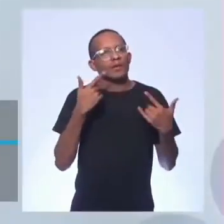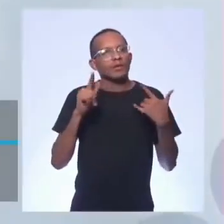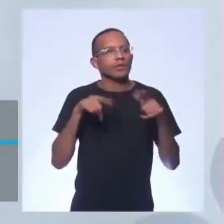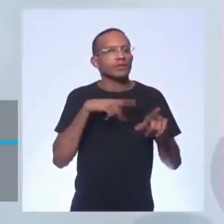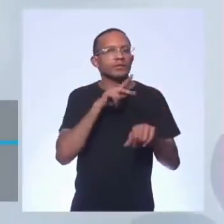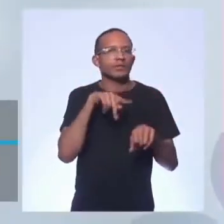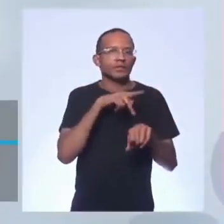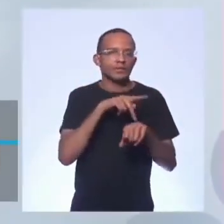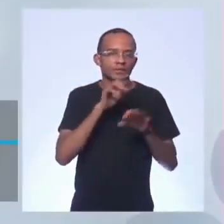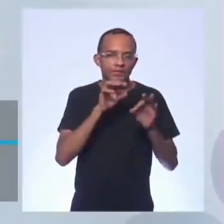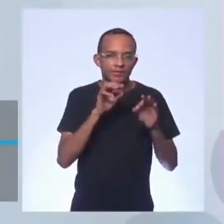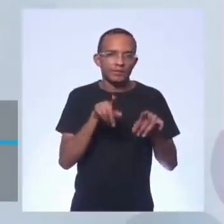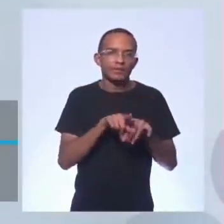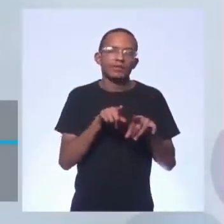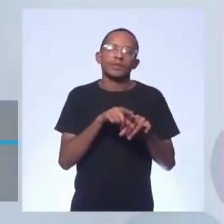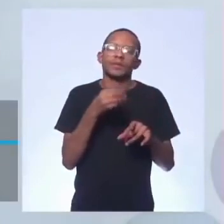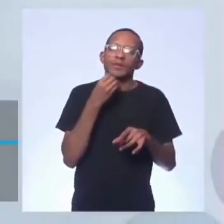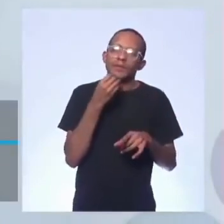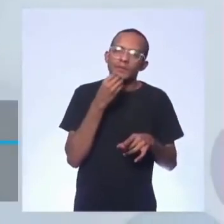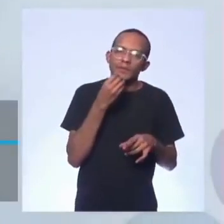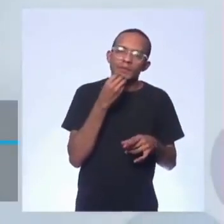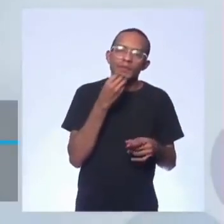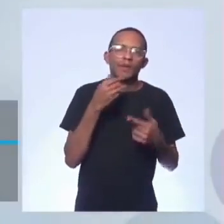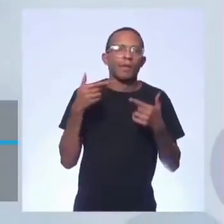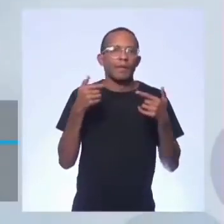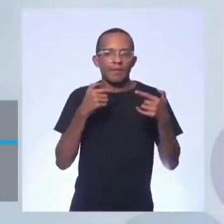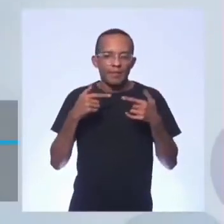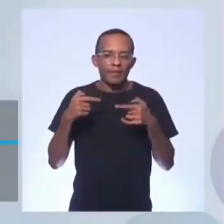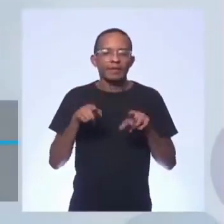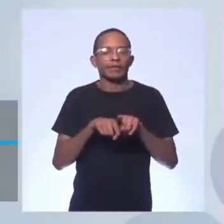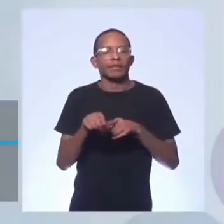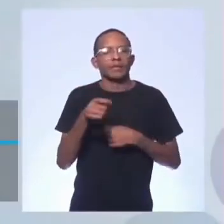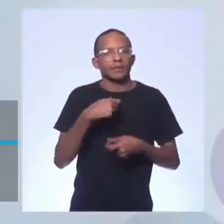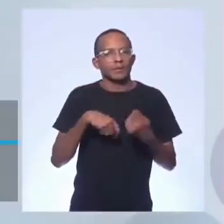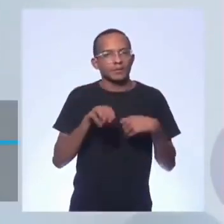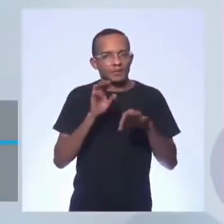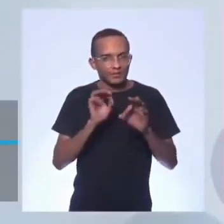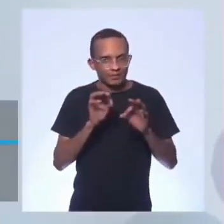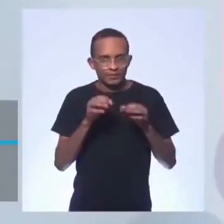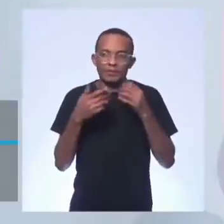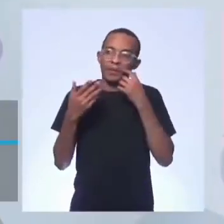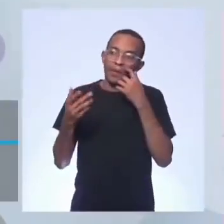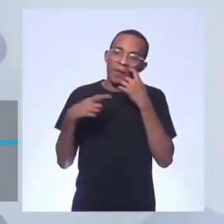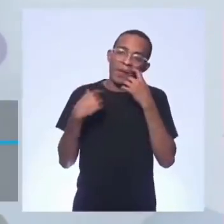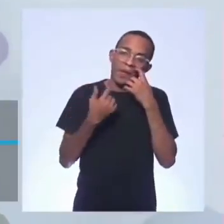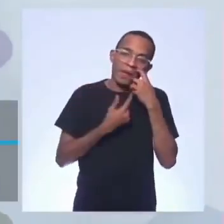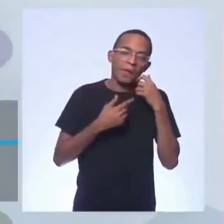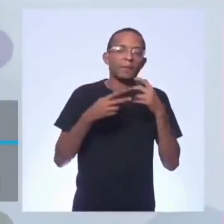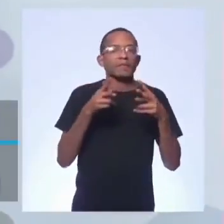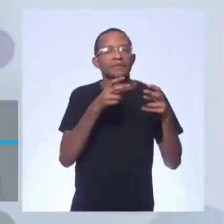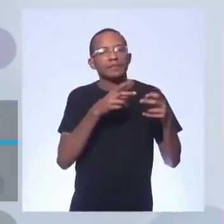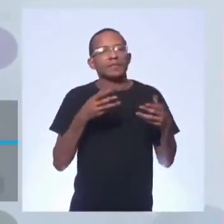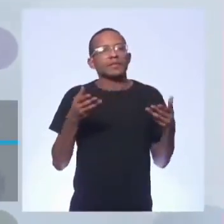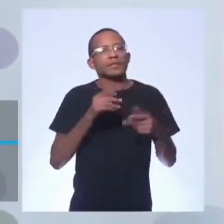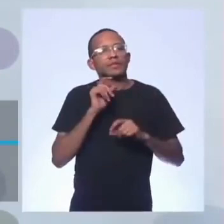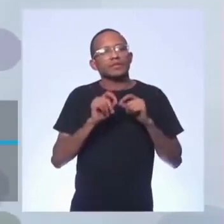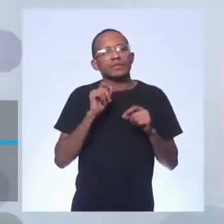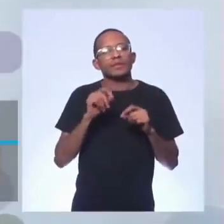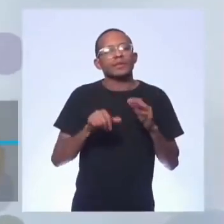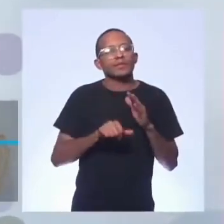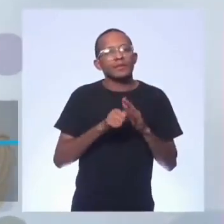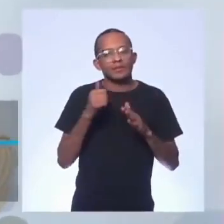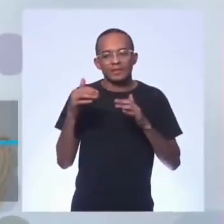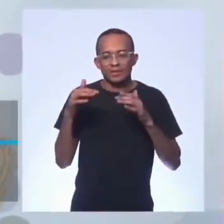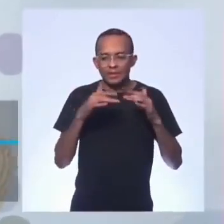outros países. Vantagem bélica e vantagem econômica. Então, nós vamos observar que a